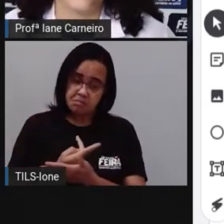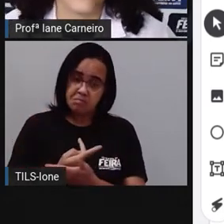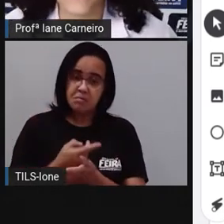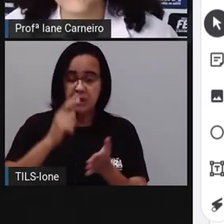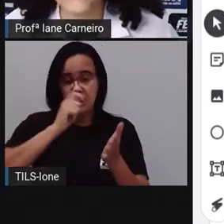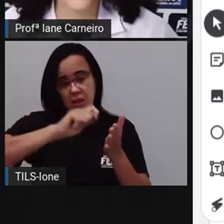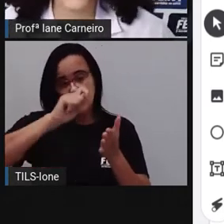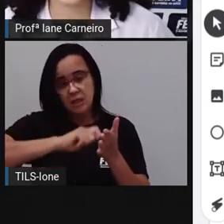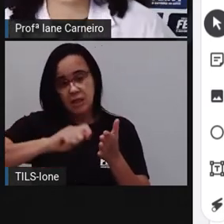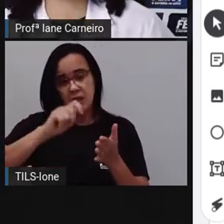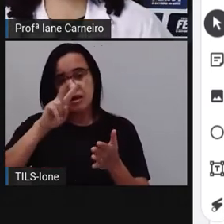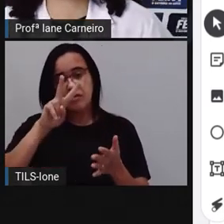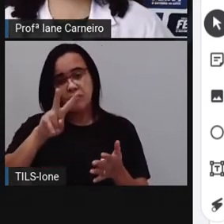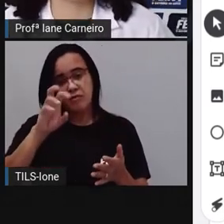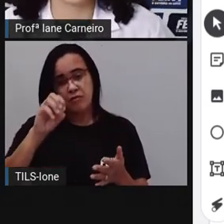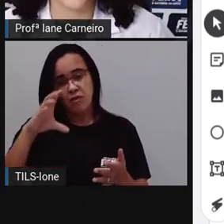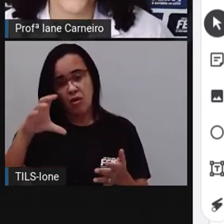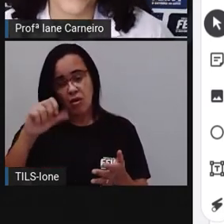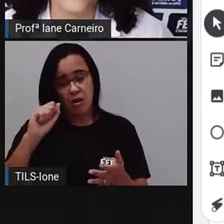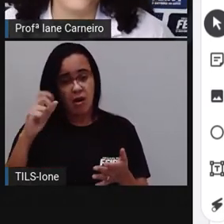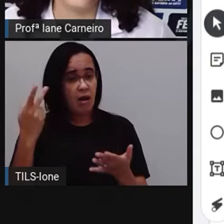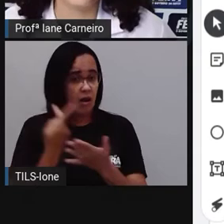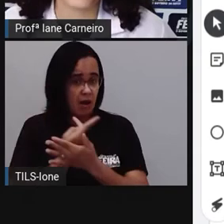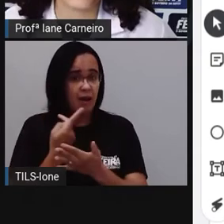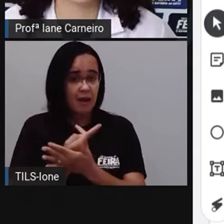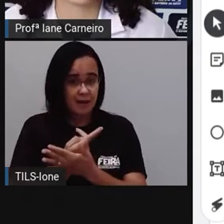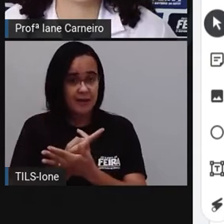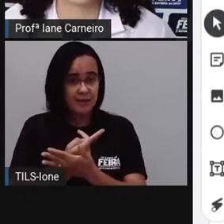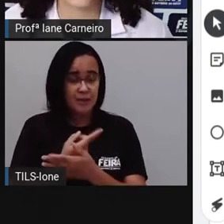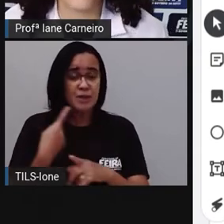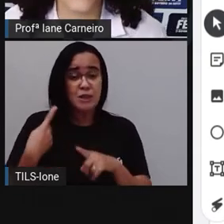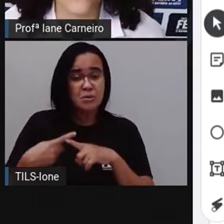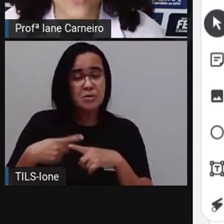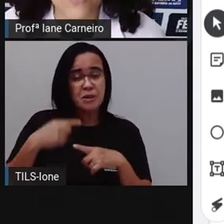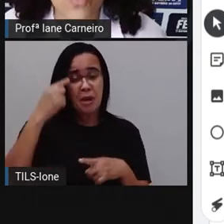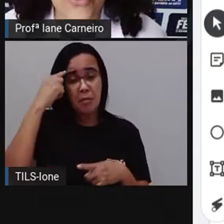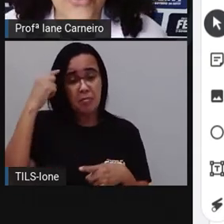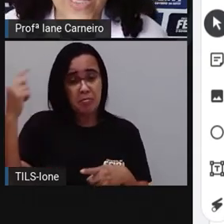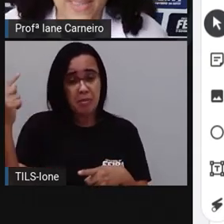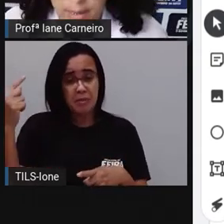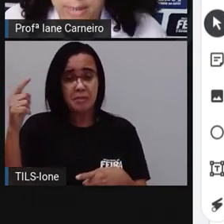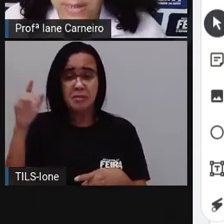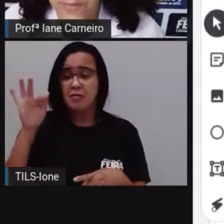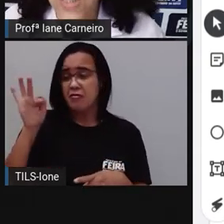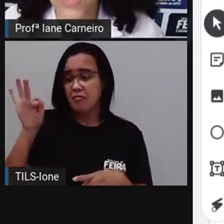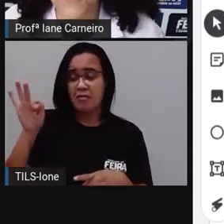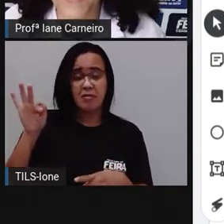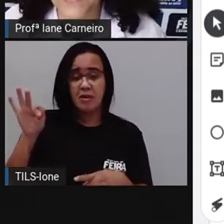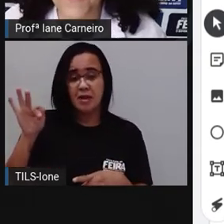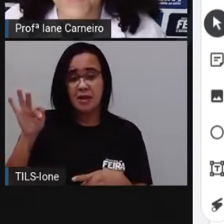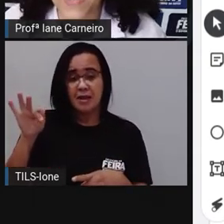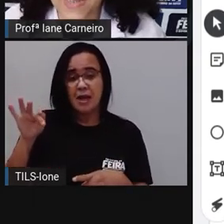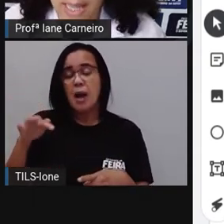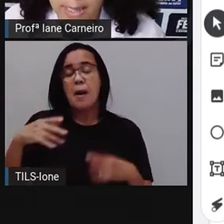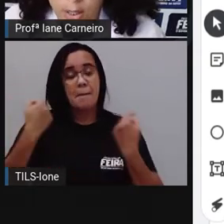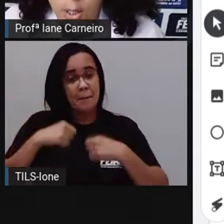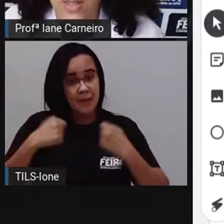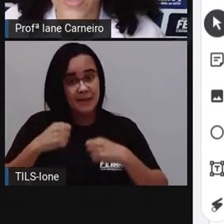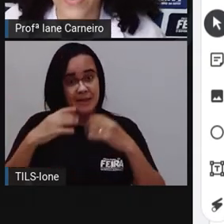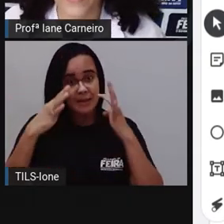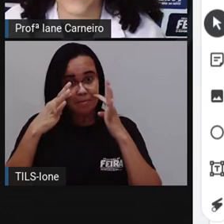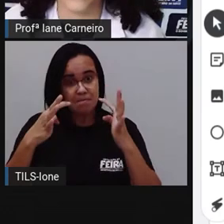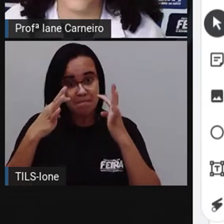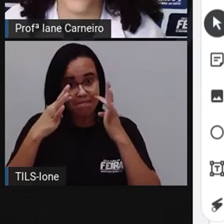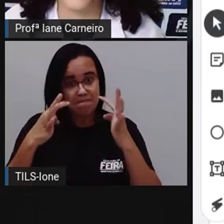Voca. Ela não percebe que está escrevendo voca, porque ela acha que ela está escrevendo, ó, o fê. Então você tem que pensar aí,